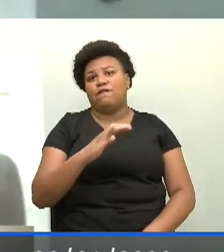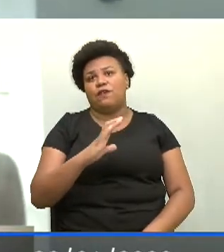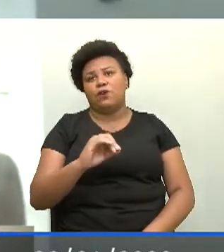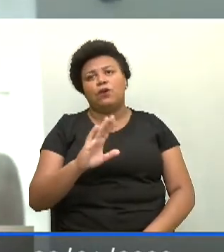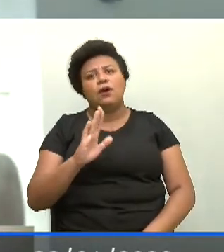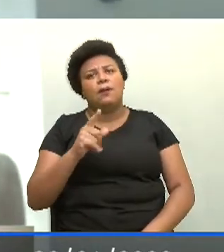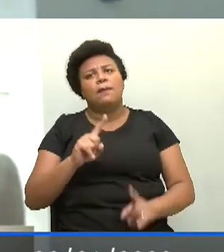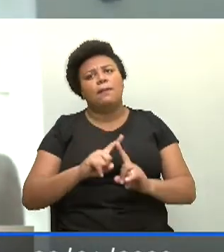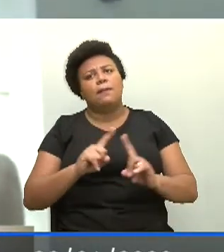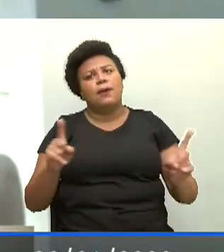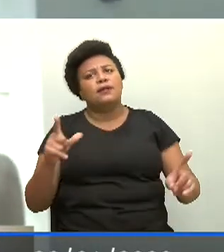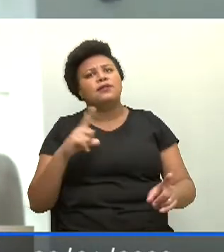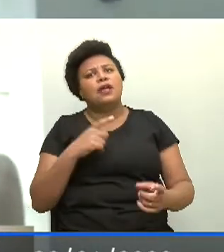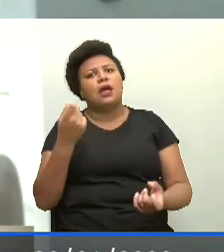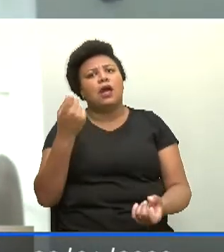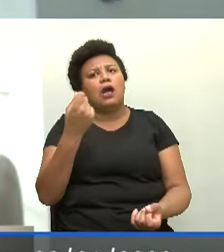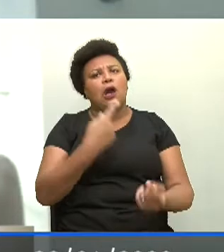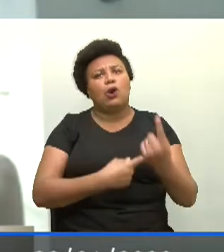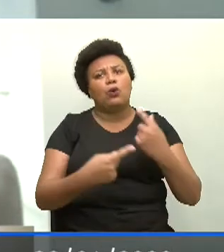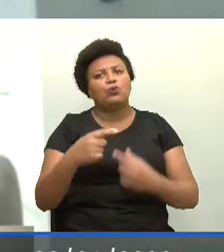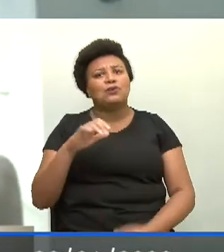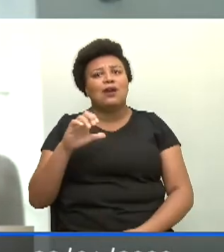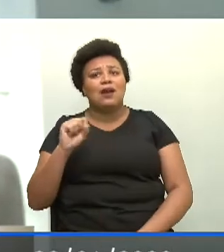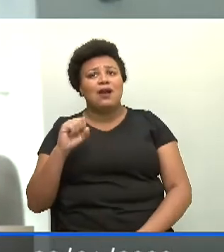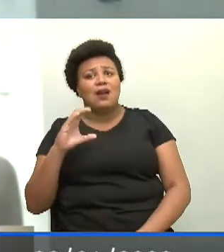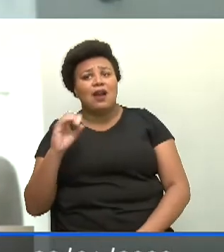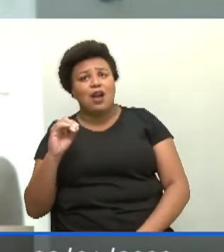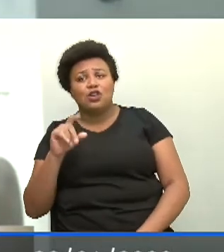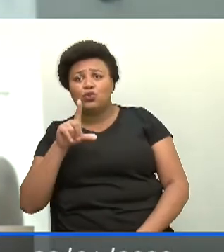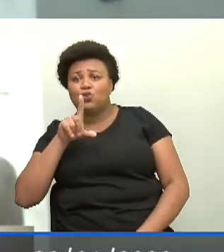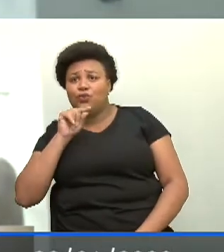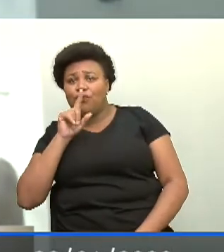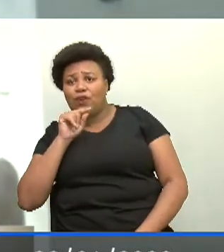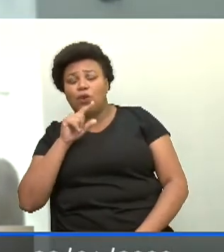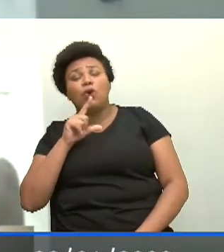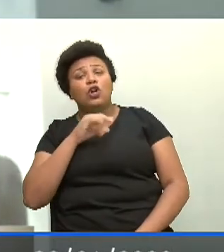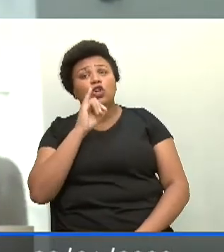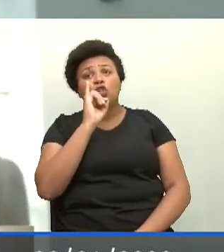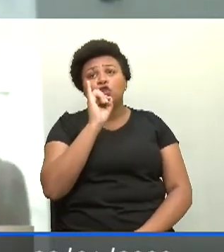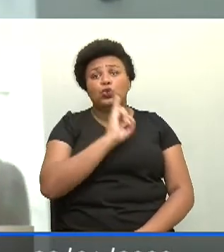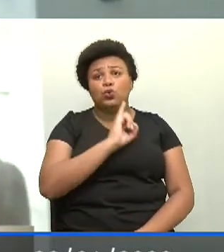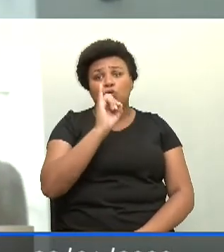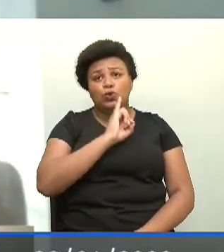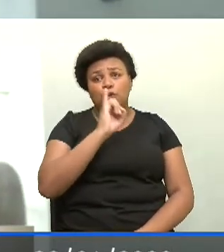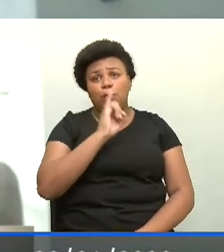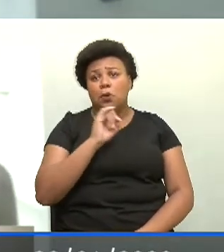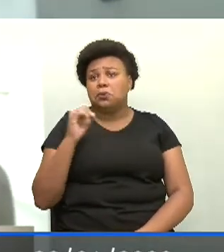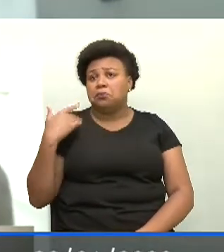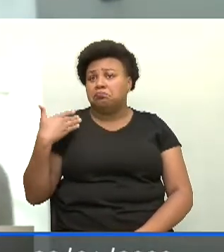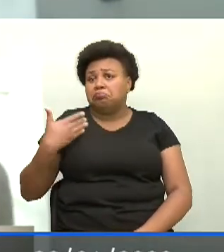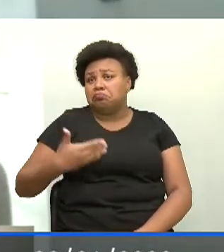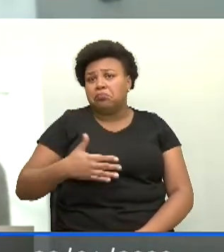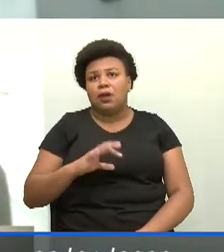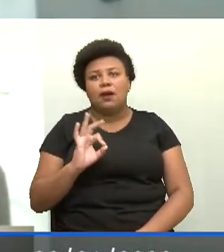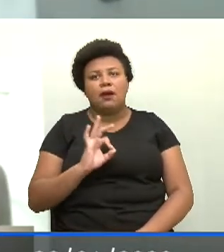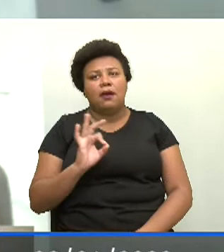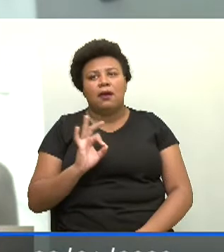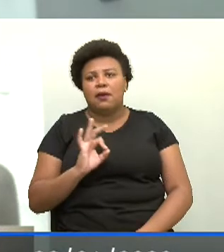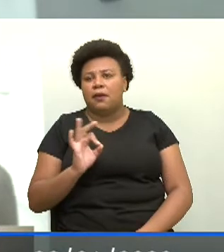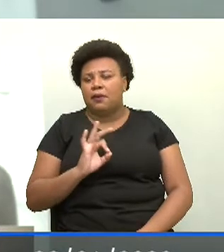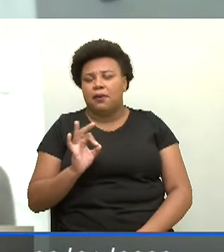bem, alguns casos aí em frigoríficos de frango, no de suíno, a gente tem saído aí, vamos dizer, até agora, não